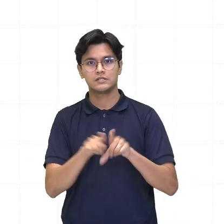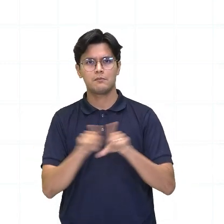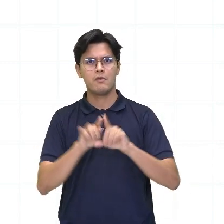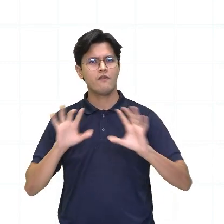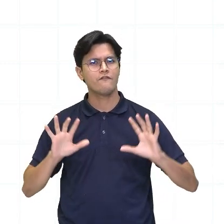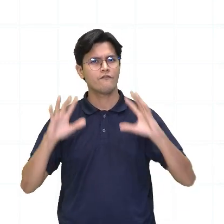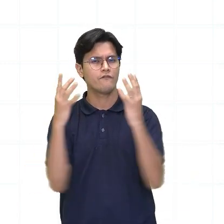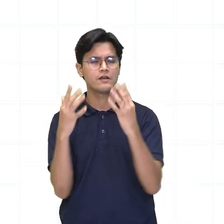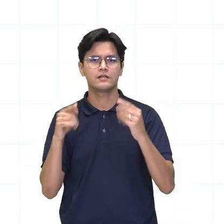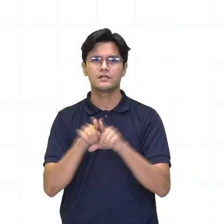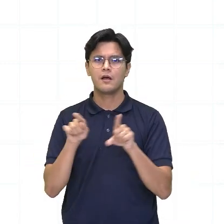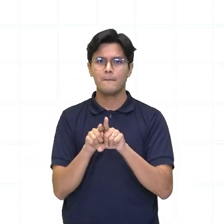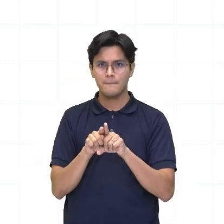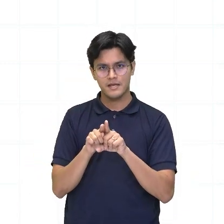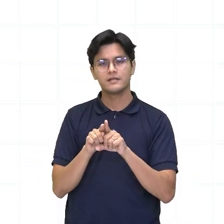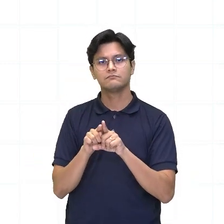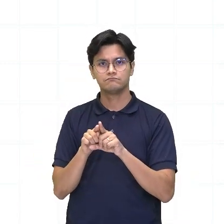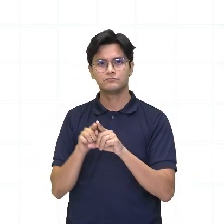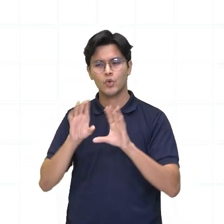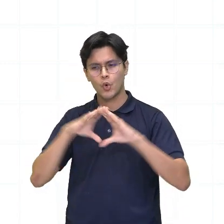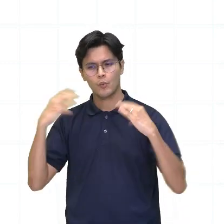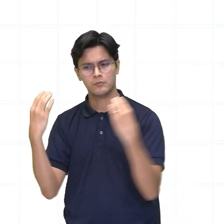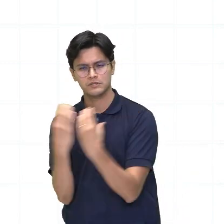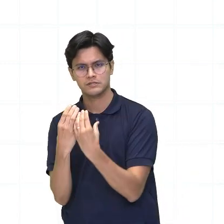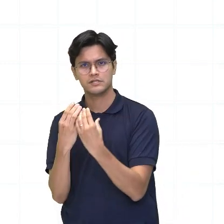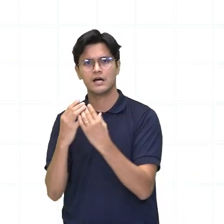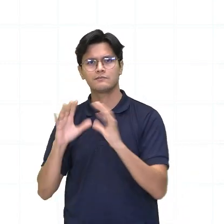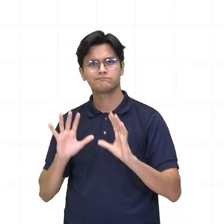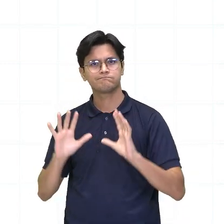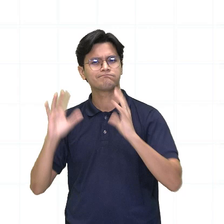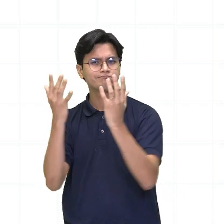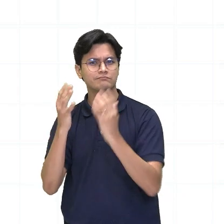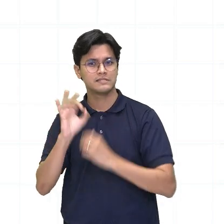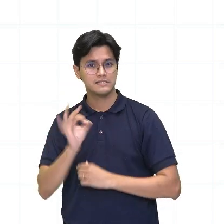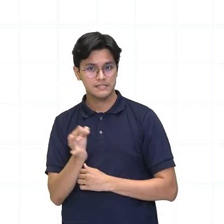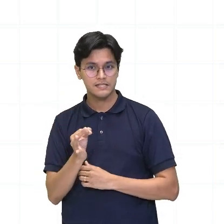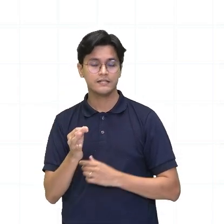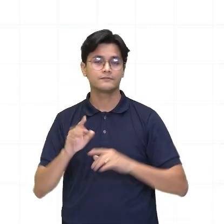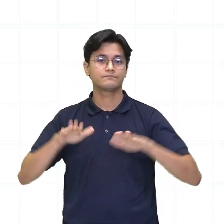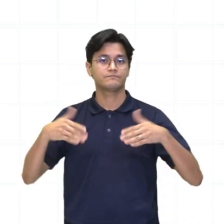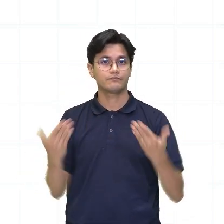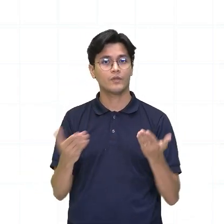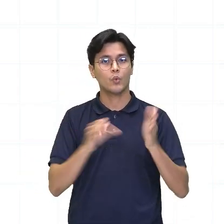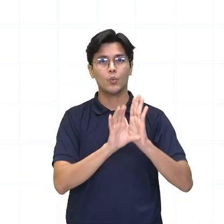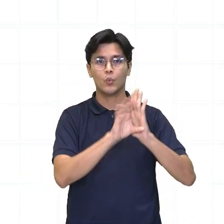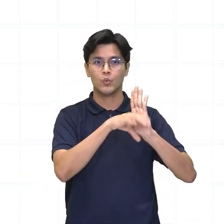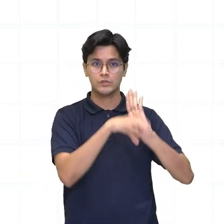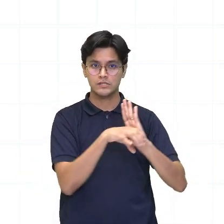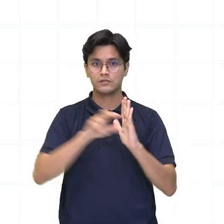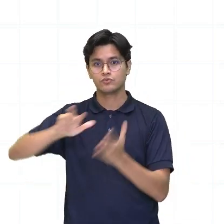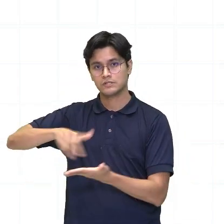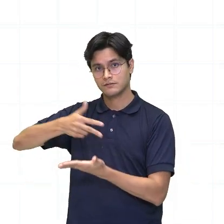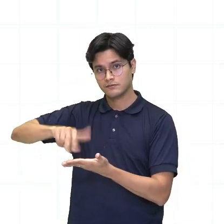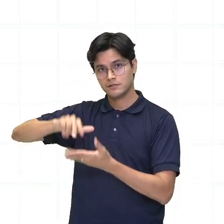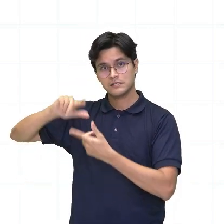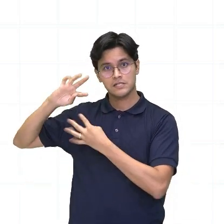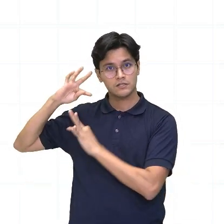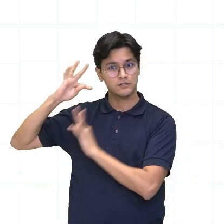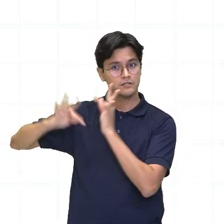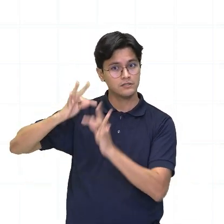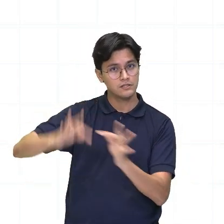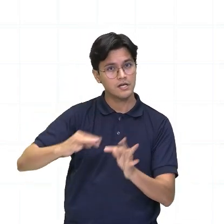e eventos de rituais. E o conceito de dança tradicionais abrange uma ampla gama de